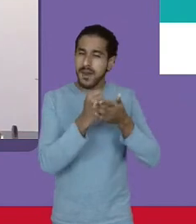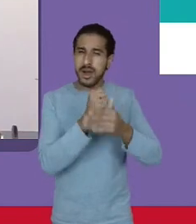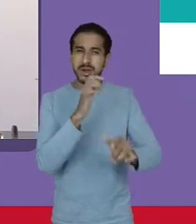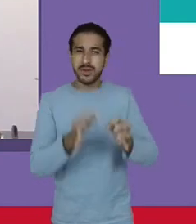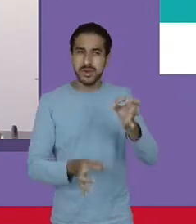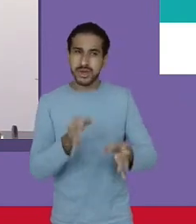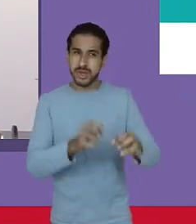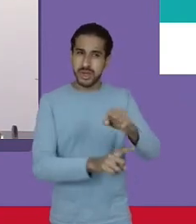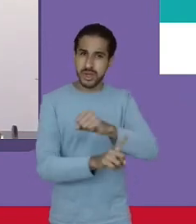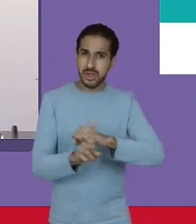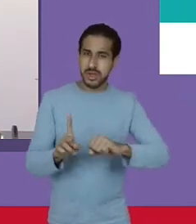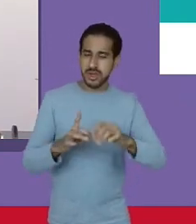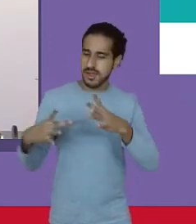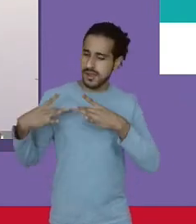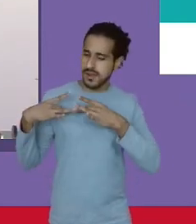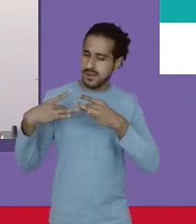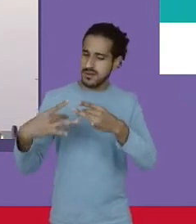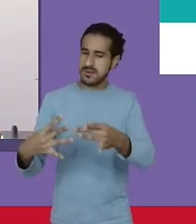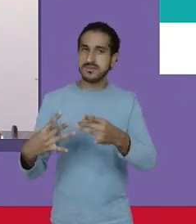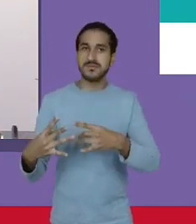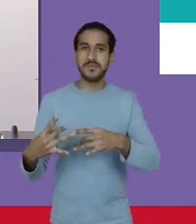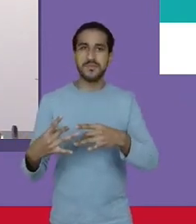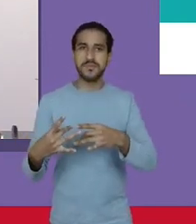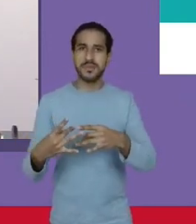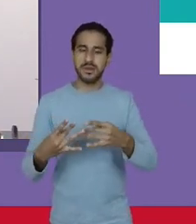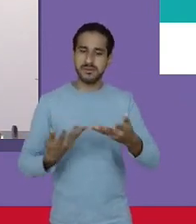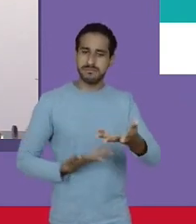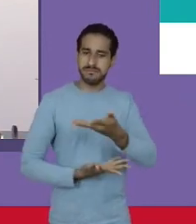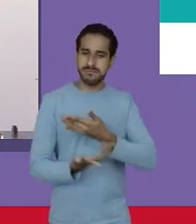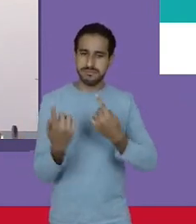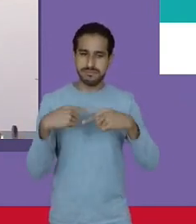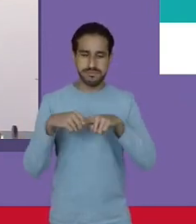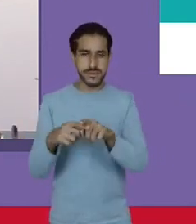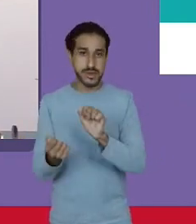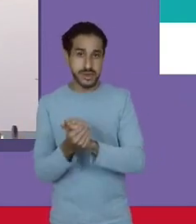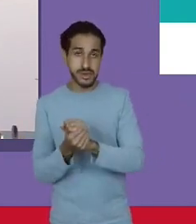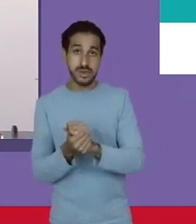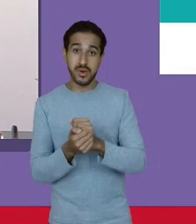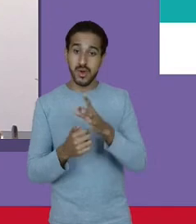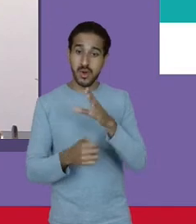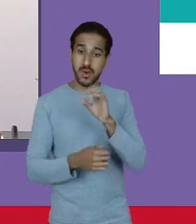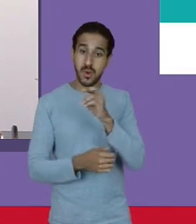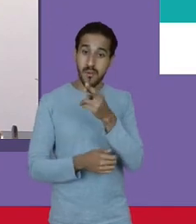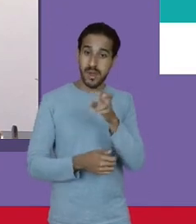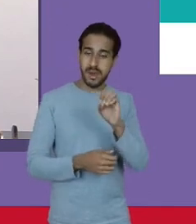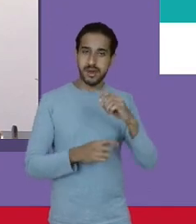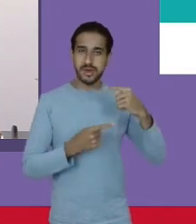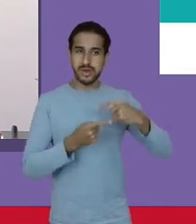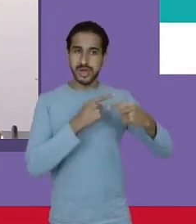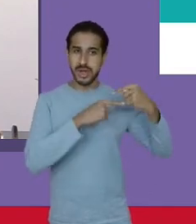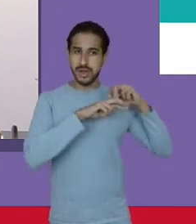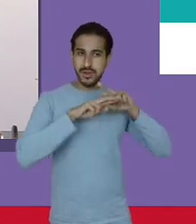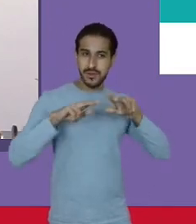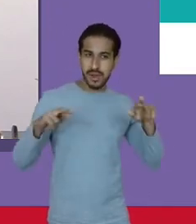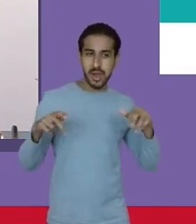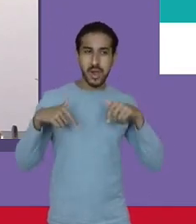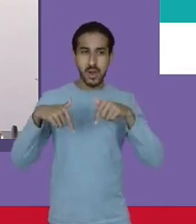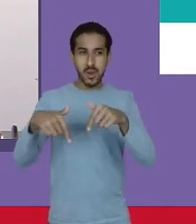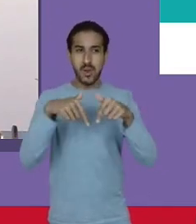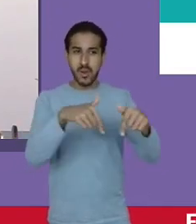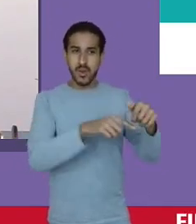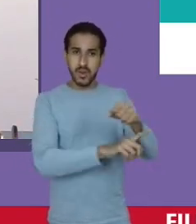justiça social, da solidariedade, da cooperação, e aí eu falo cooperação entre as gerações, entre as